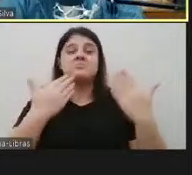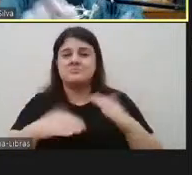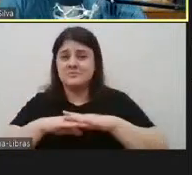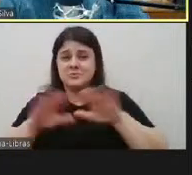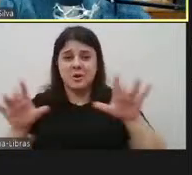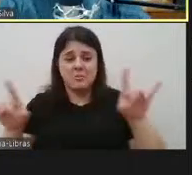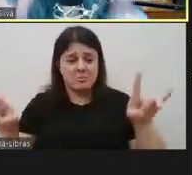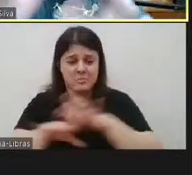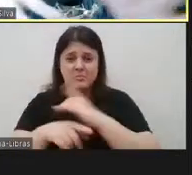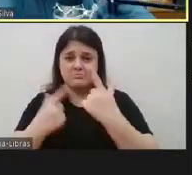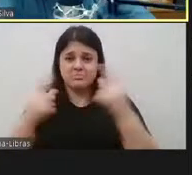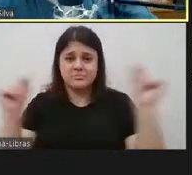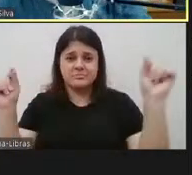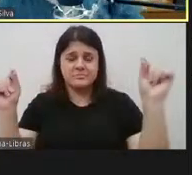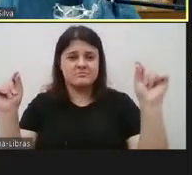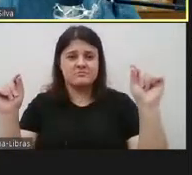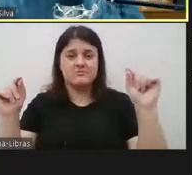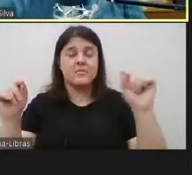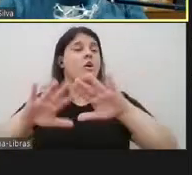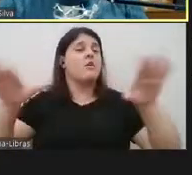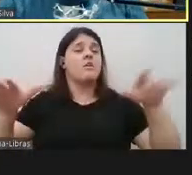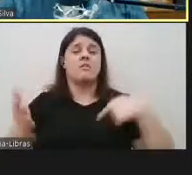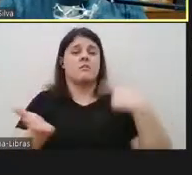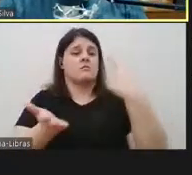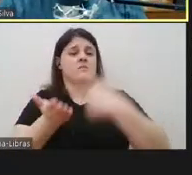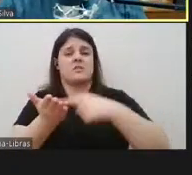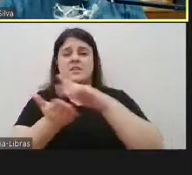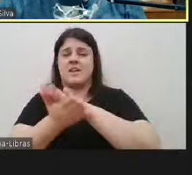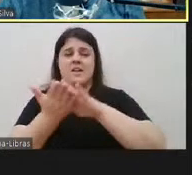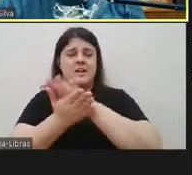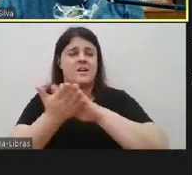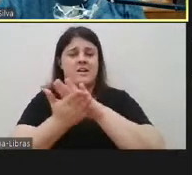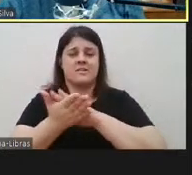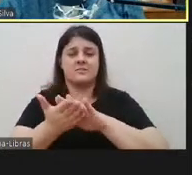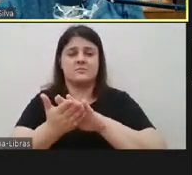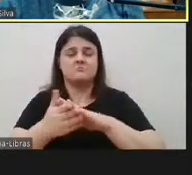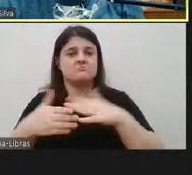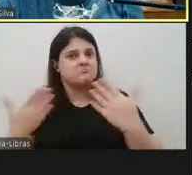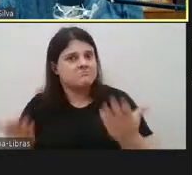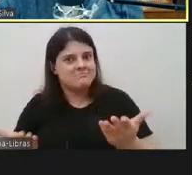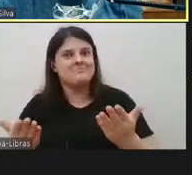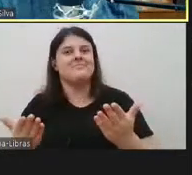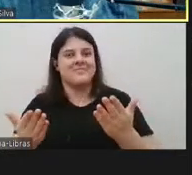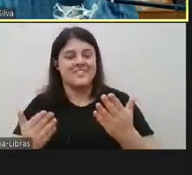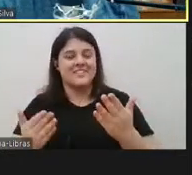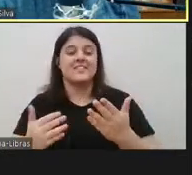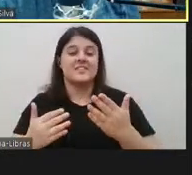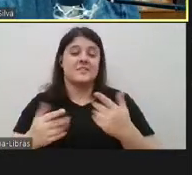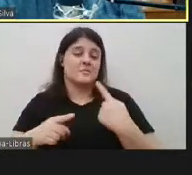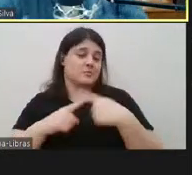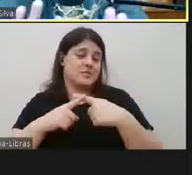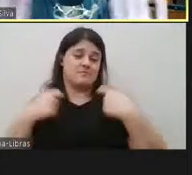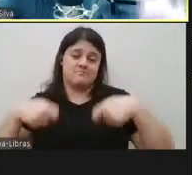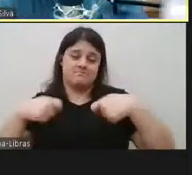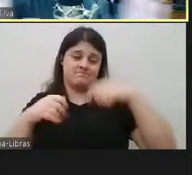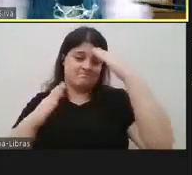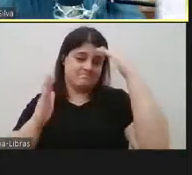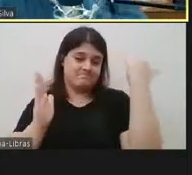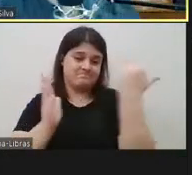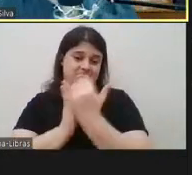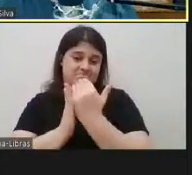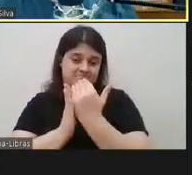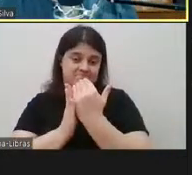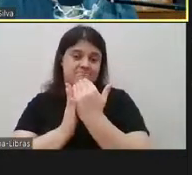aí terminar Livres ai falar da gente nós vamos né Nós vamos engrossar esse governo Tá certo vamos ficar